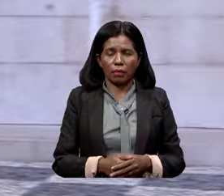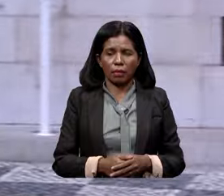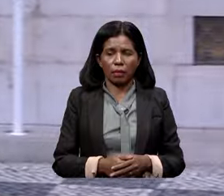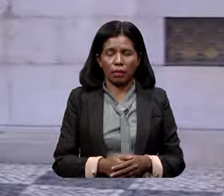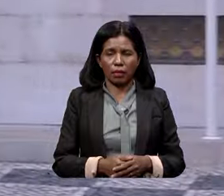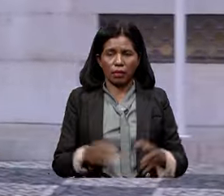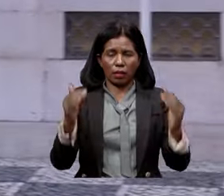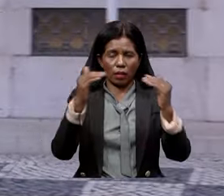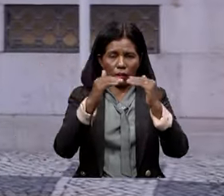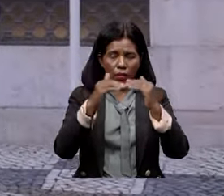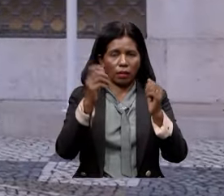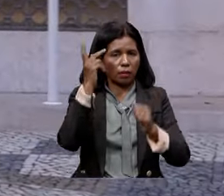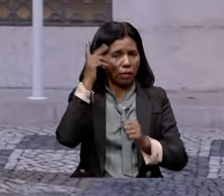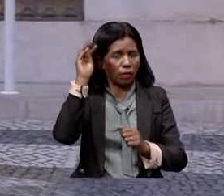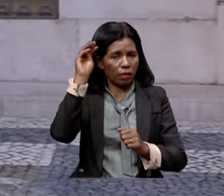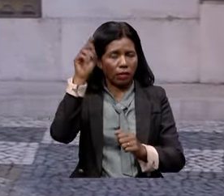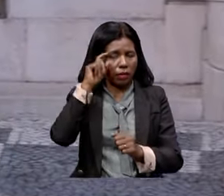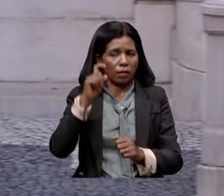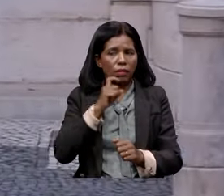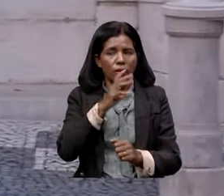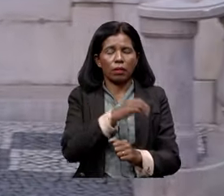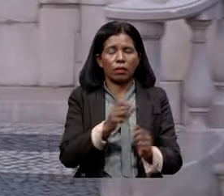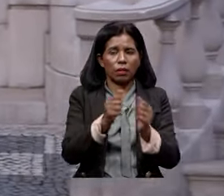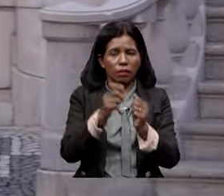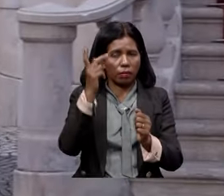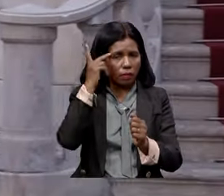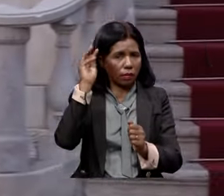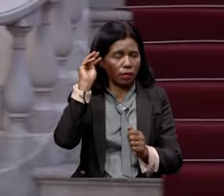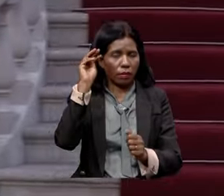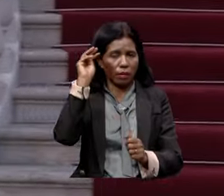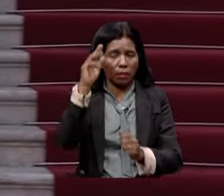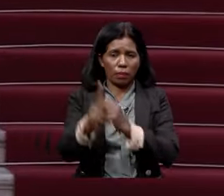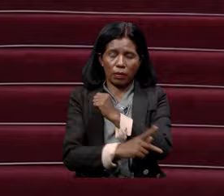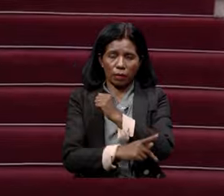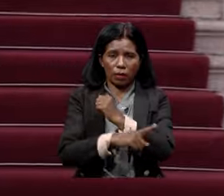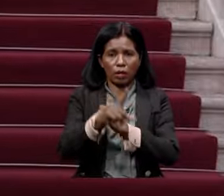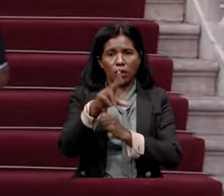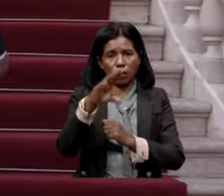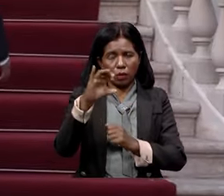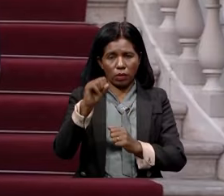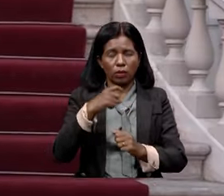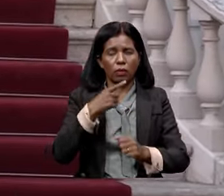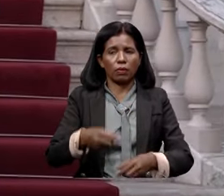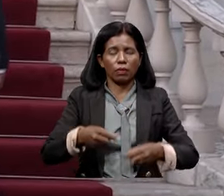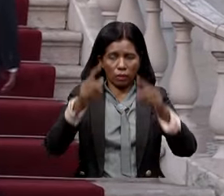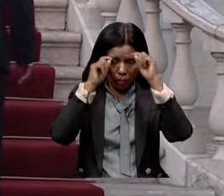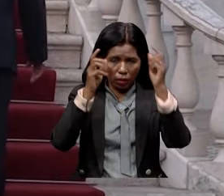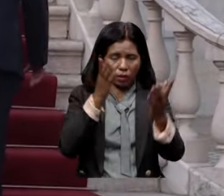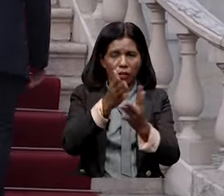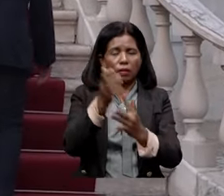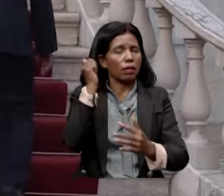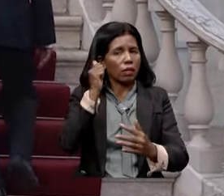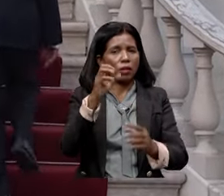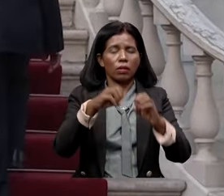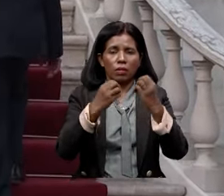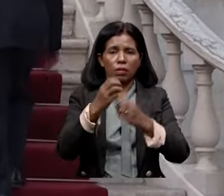E em encontro bilateral, primeiro-ministro Cairo Alassane Guzmão e primeiro-ministro de Portugal, Luís Montenegro, felicita Timor-Leste na adesão à ASEAN, na